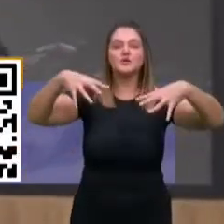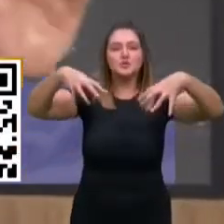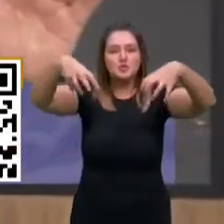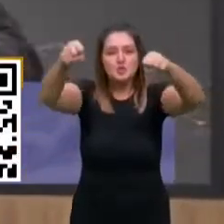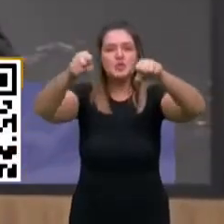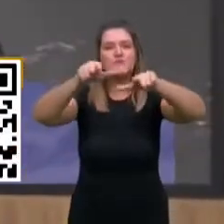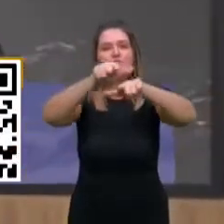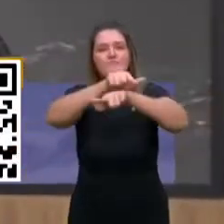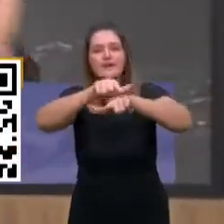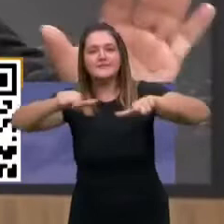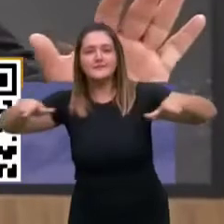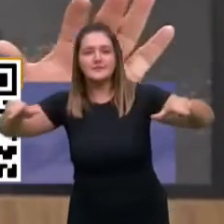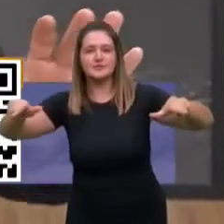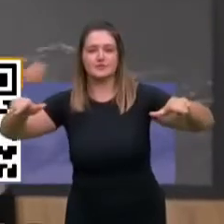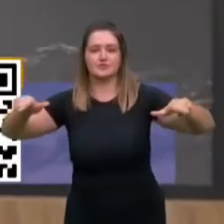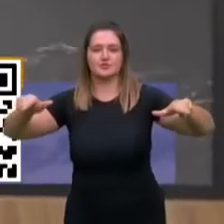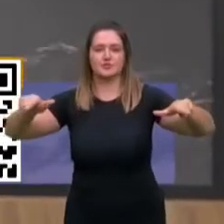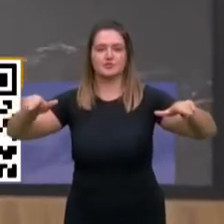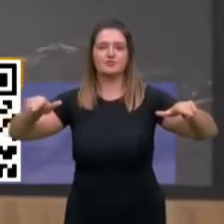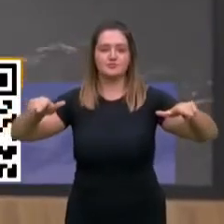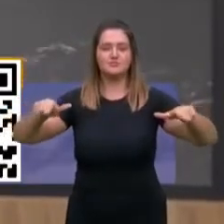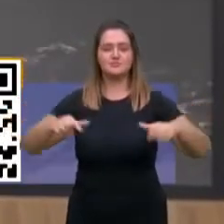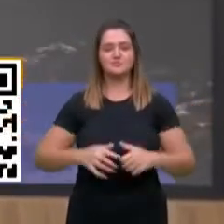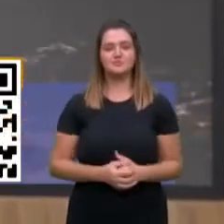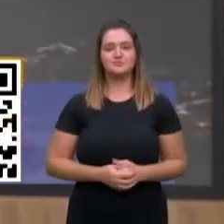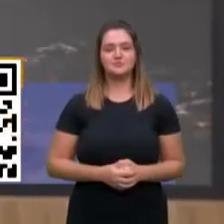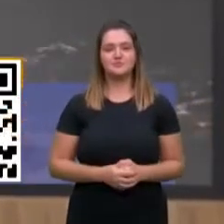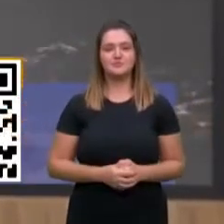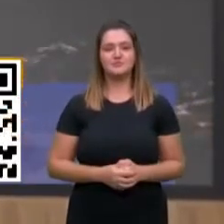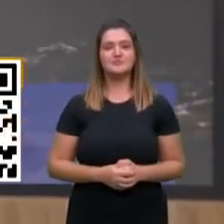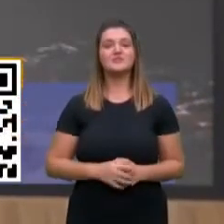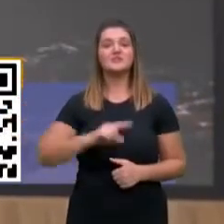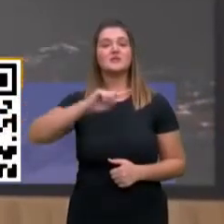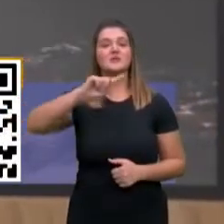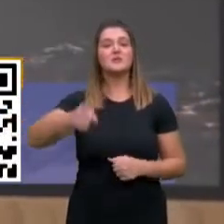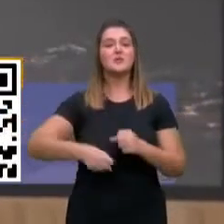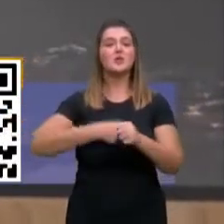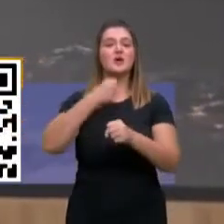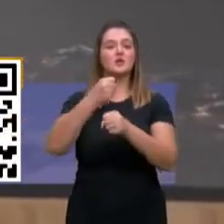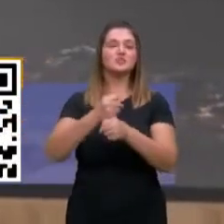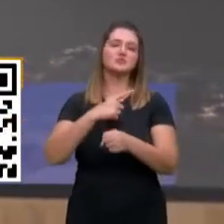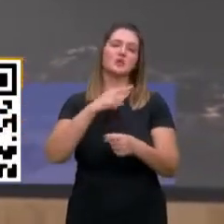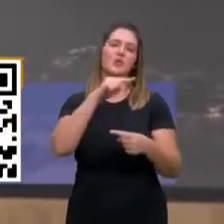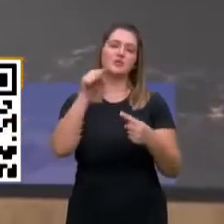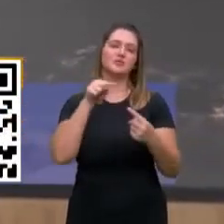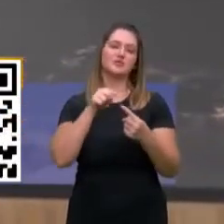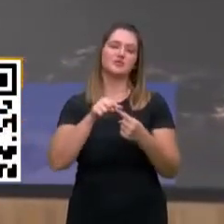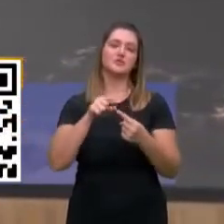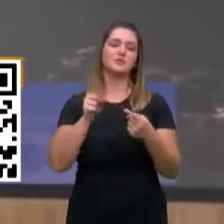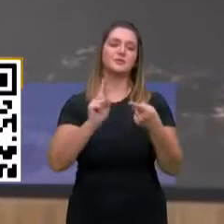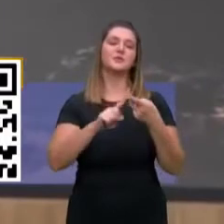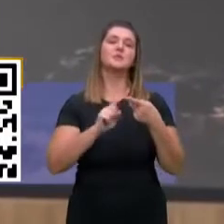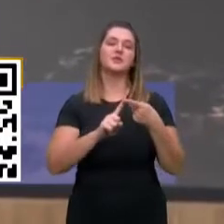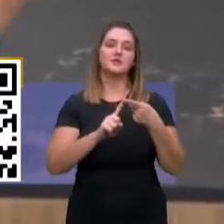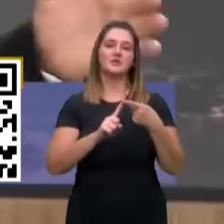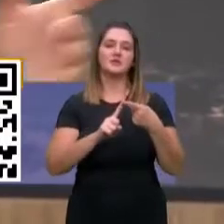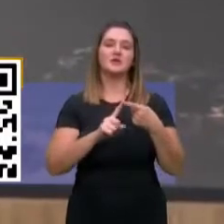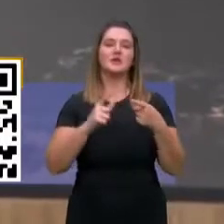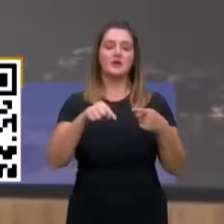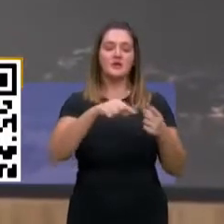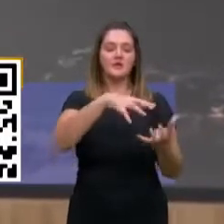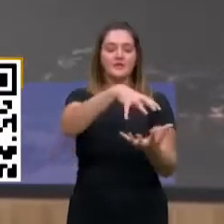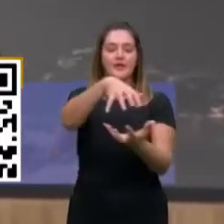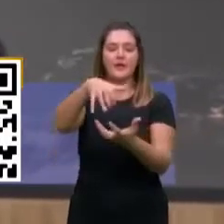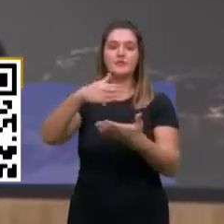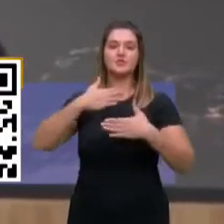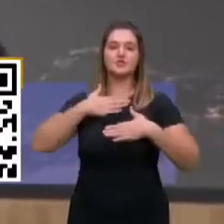escuro. Essa terra vai estar um monturo durante 1000 anos. E esses 1000 anos têm alguns propósitos. Primeiro, um descanso